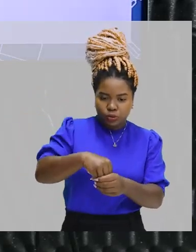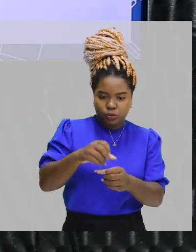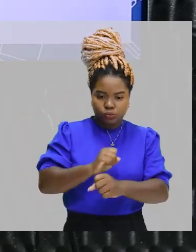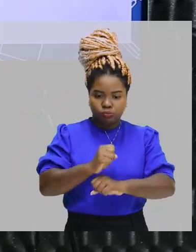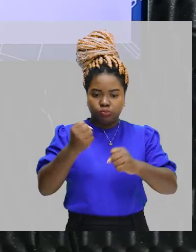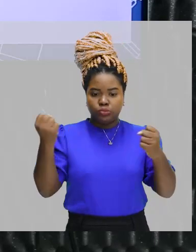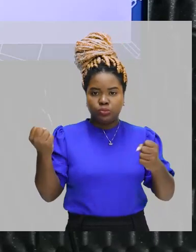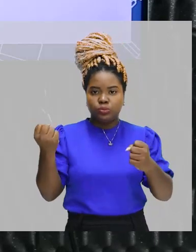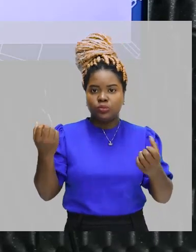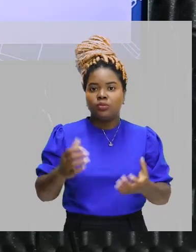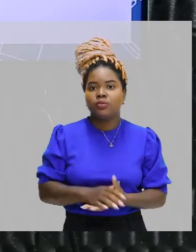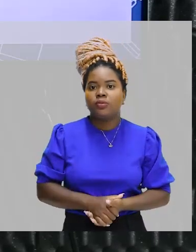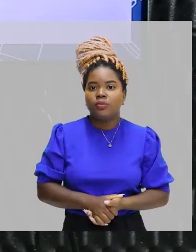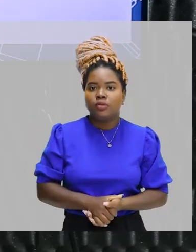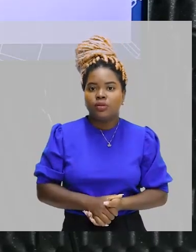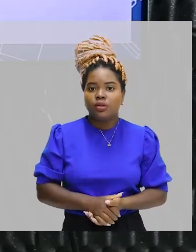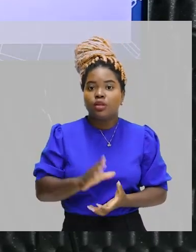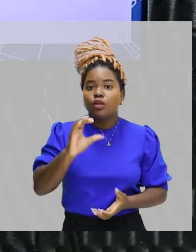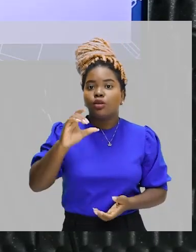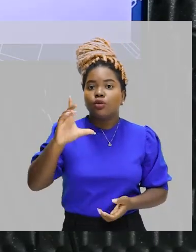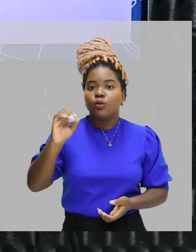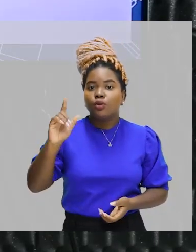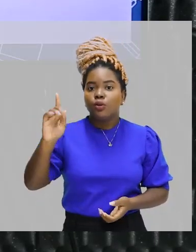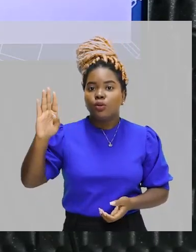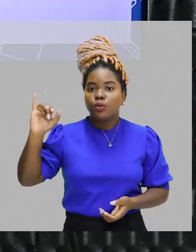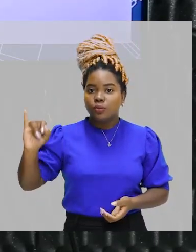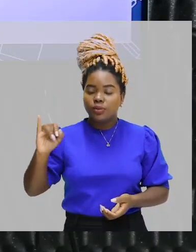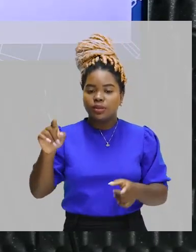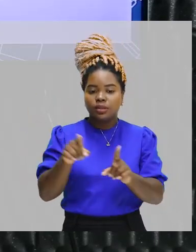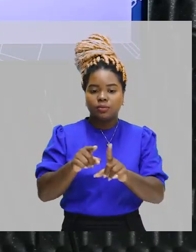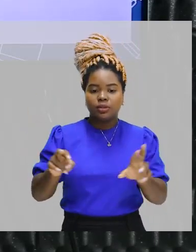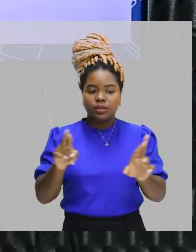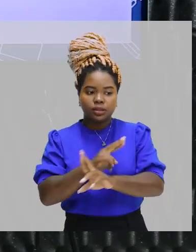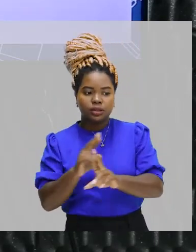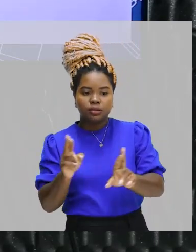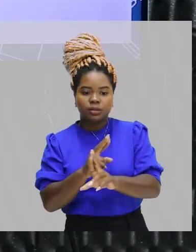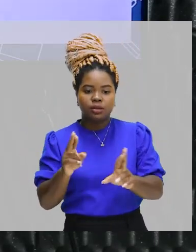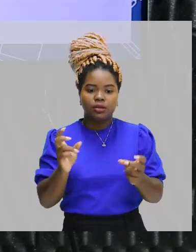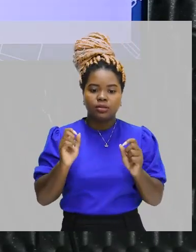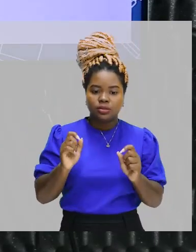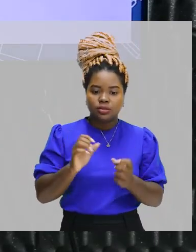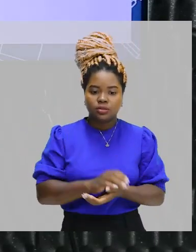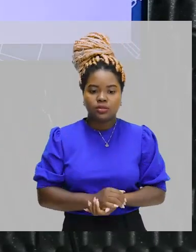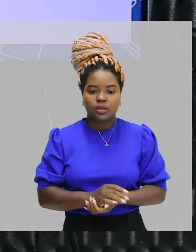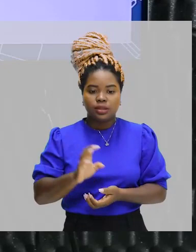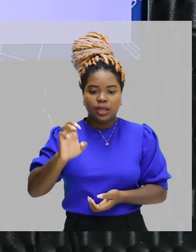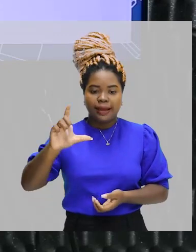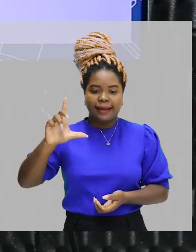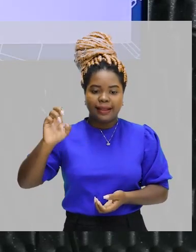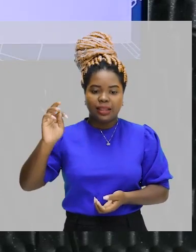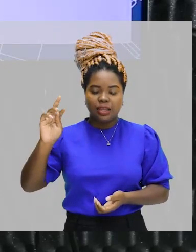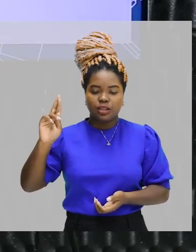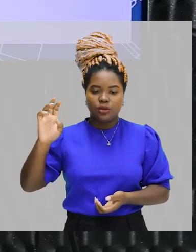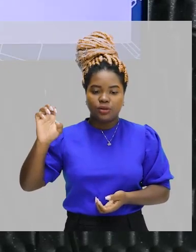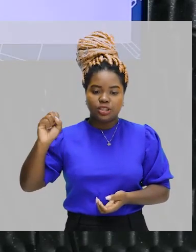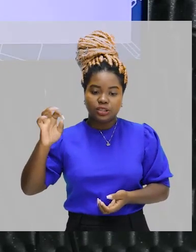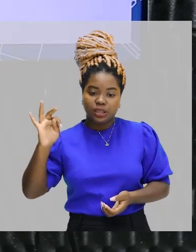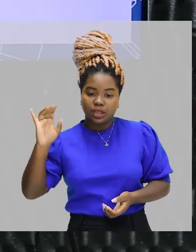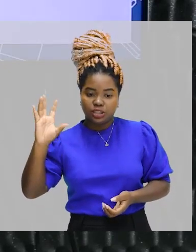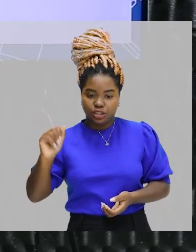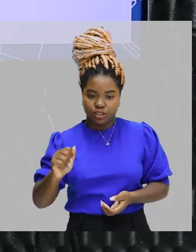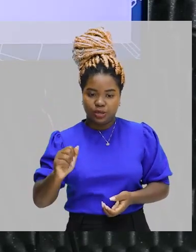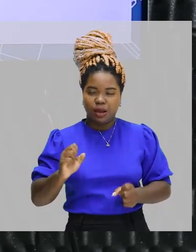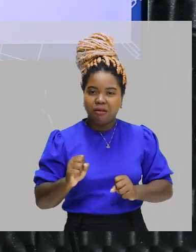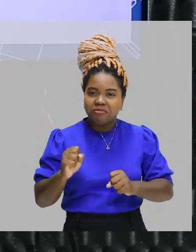ok? E o Coulomb, nós temos, né, a relação do Coulomb lá na eletrostática, certo?